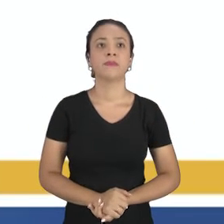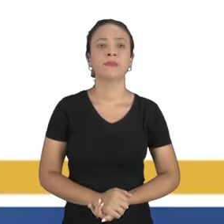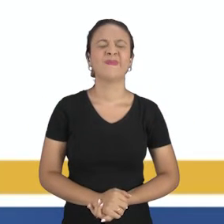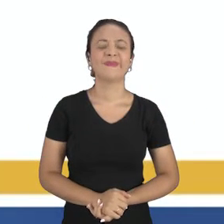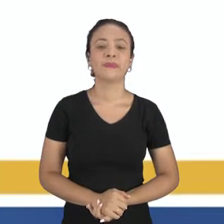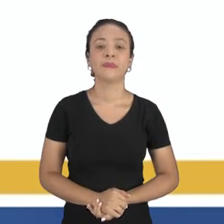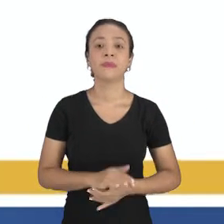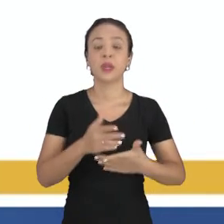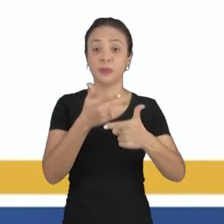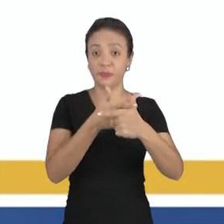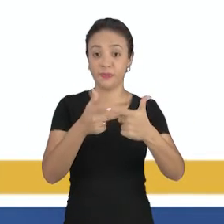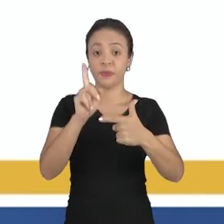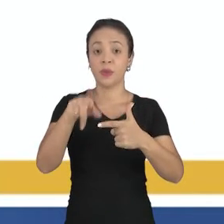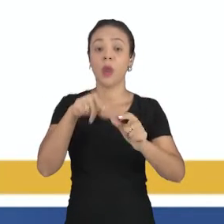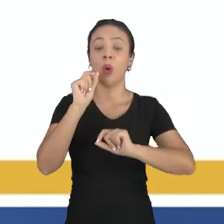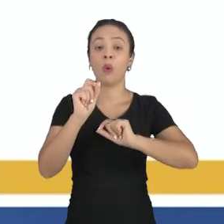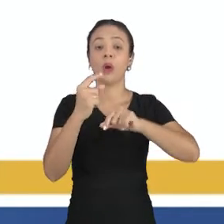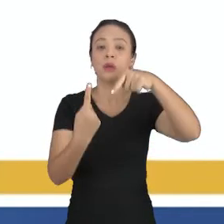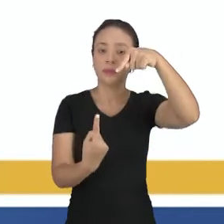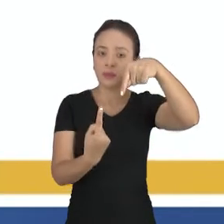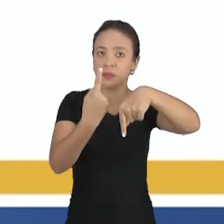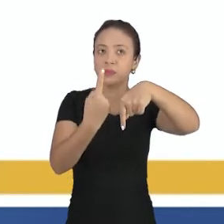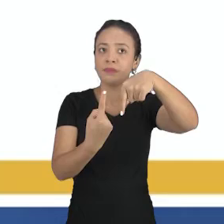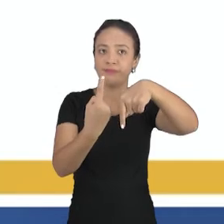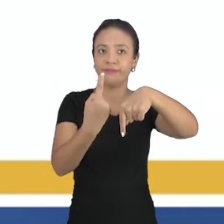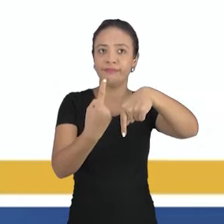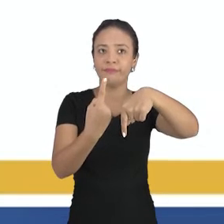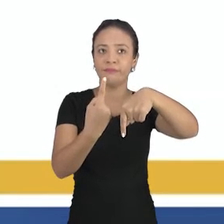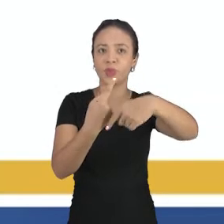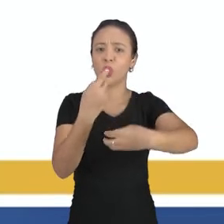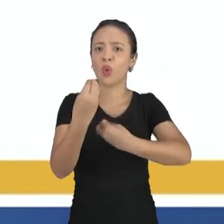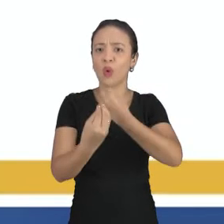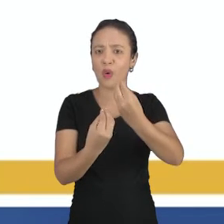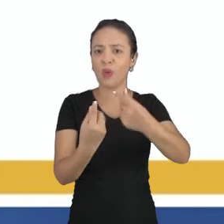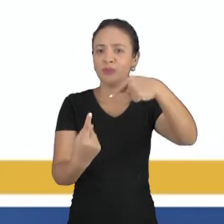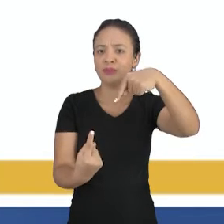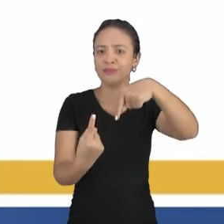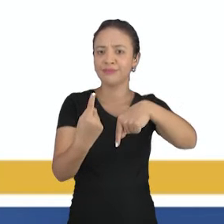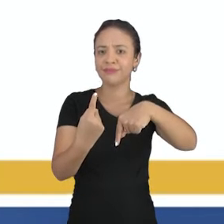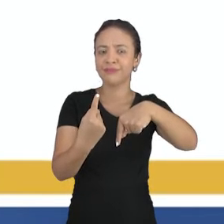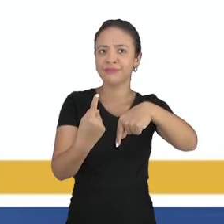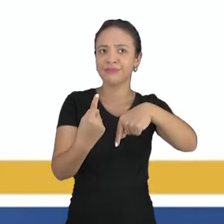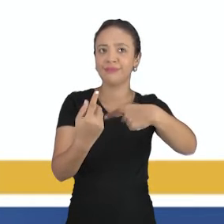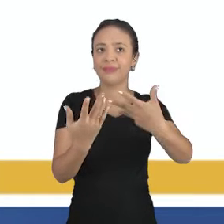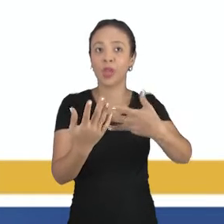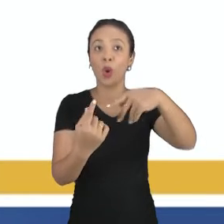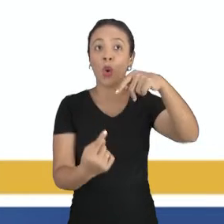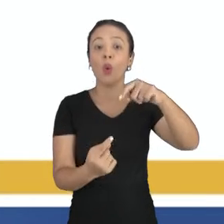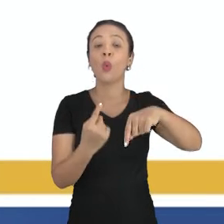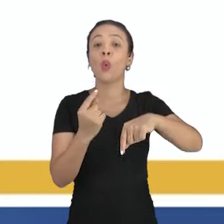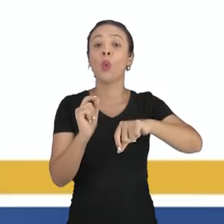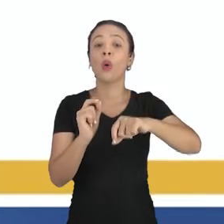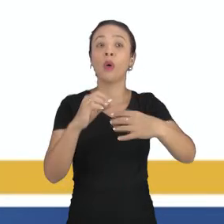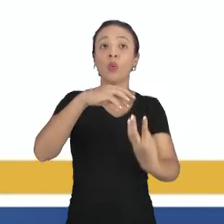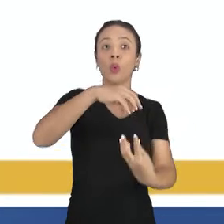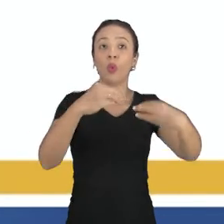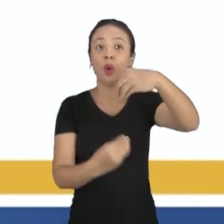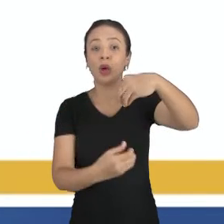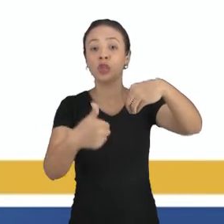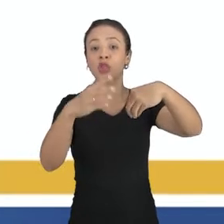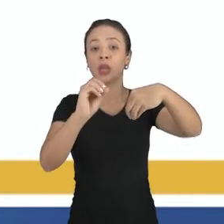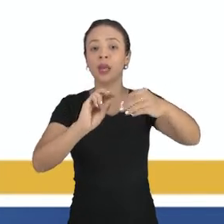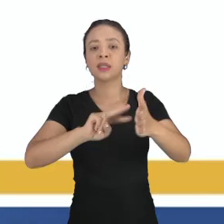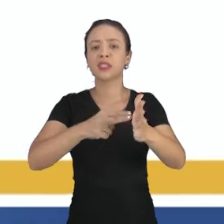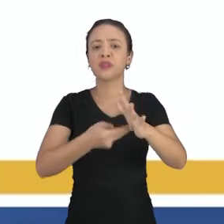é a divisão é inversamente proporcional vamos lá Universo de 10 é de